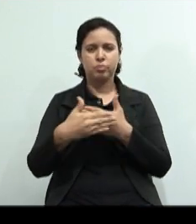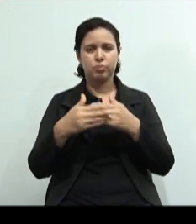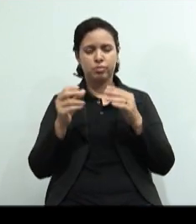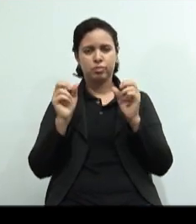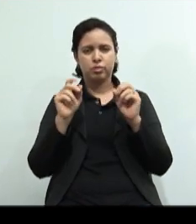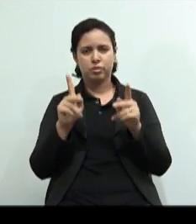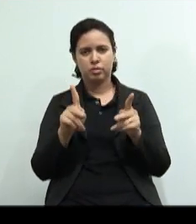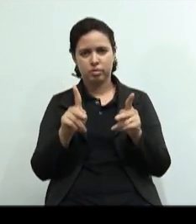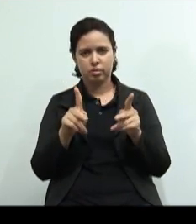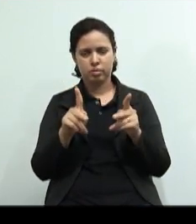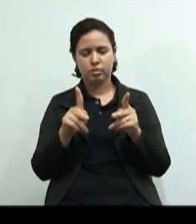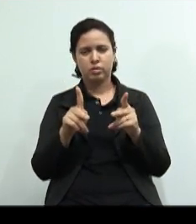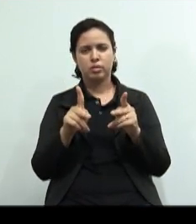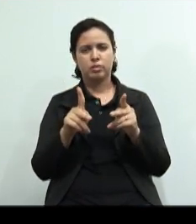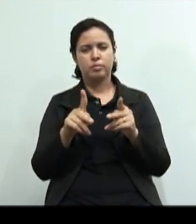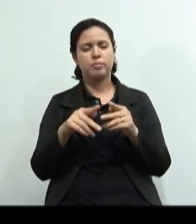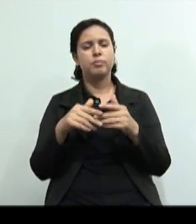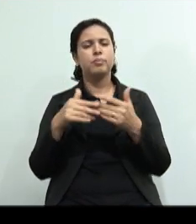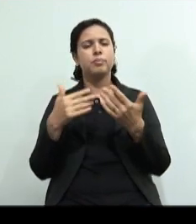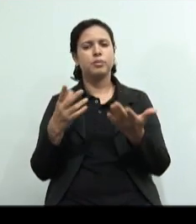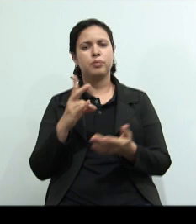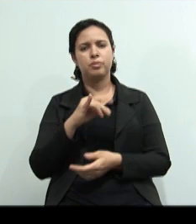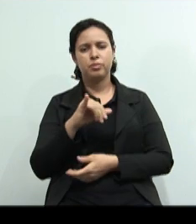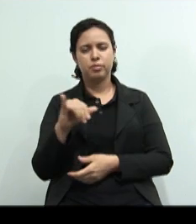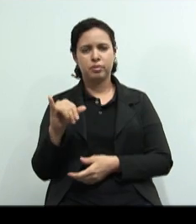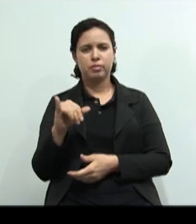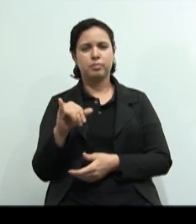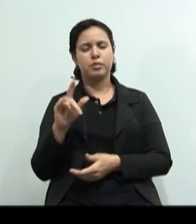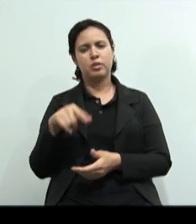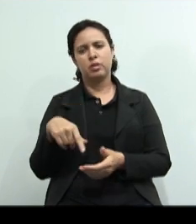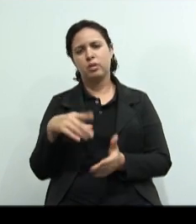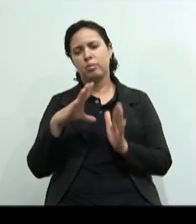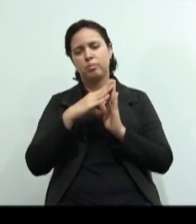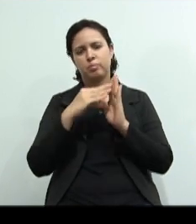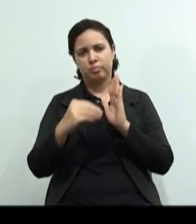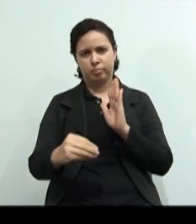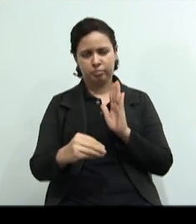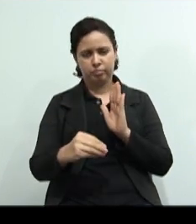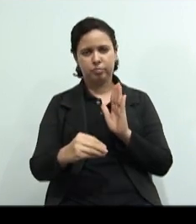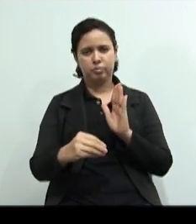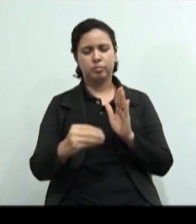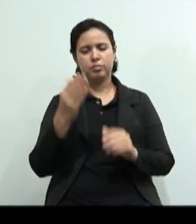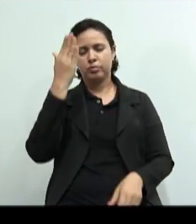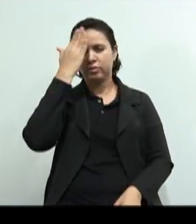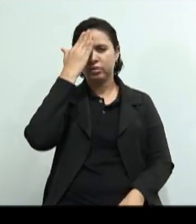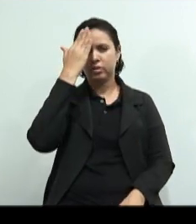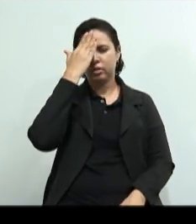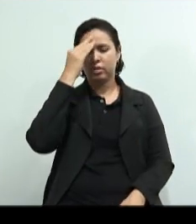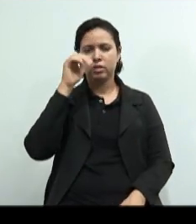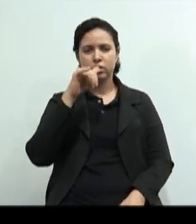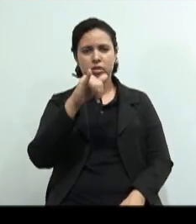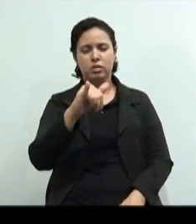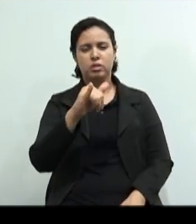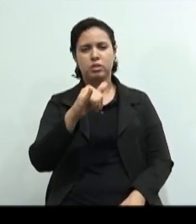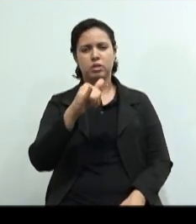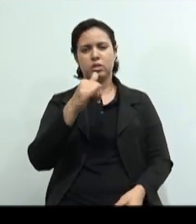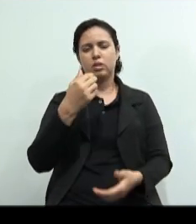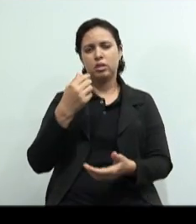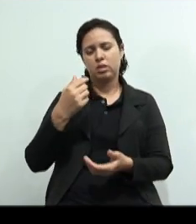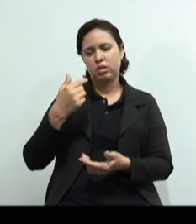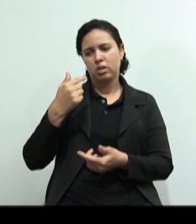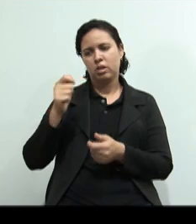Tá tudo ok. Então, isso vai ser o nosso padrão. Porque a gente sabe que se a gente agir sempre da